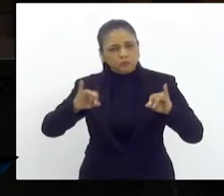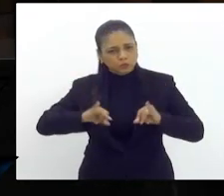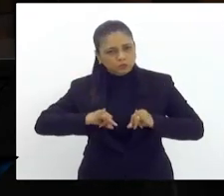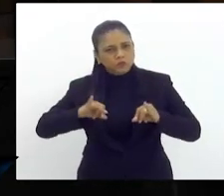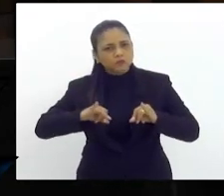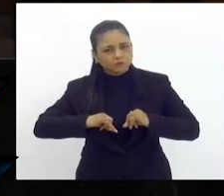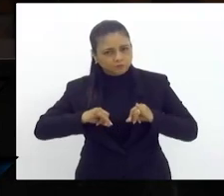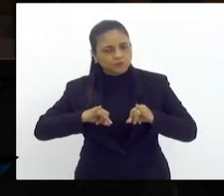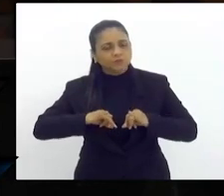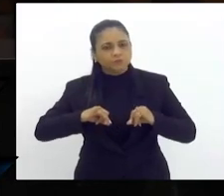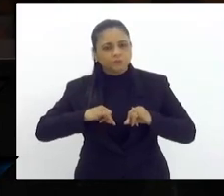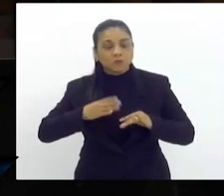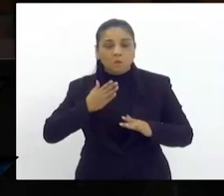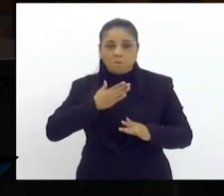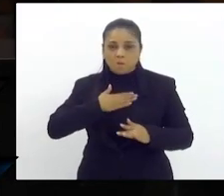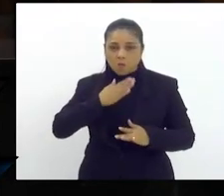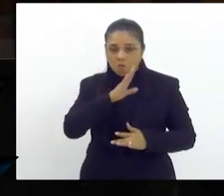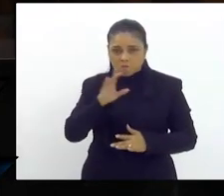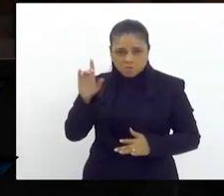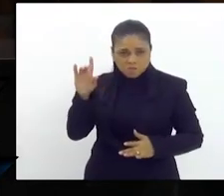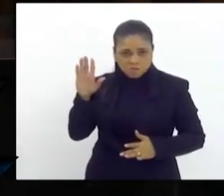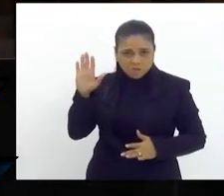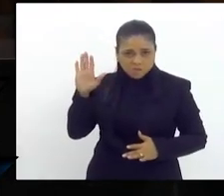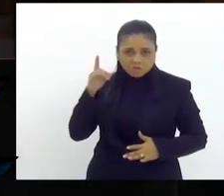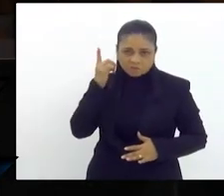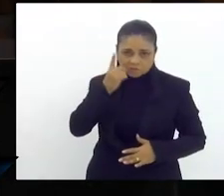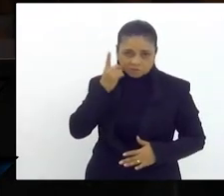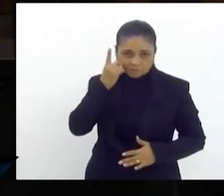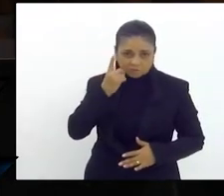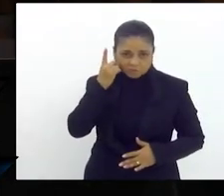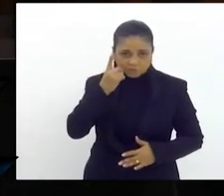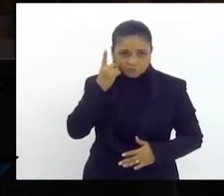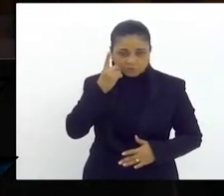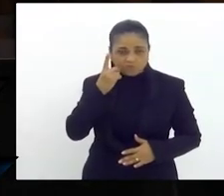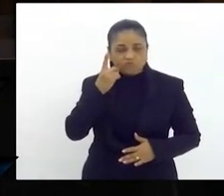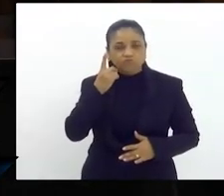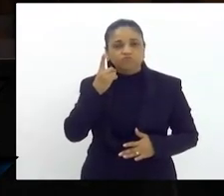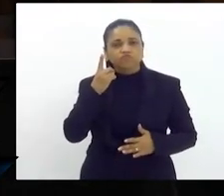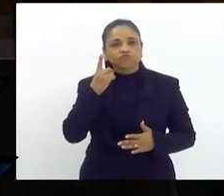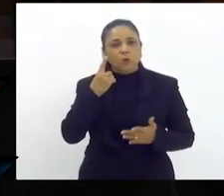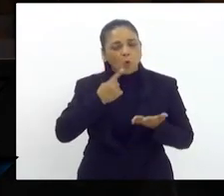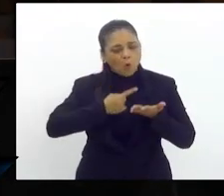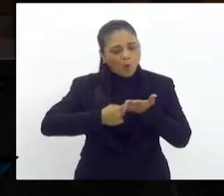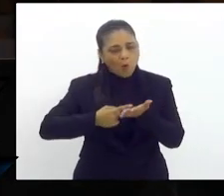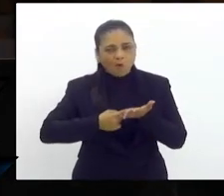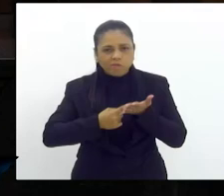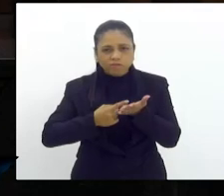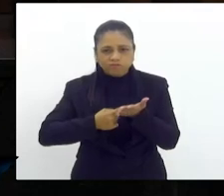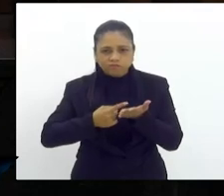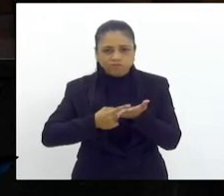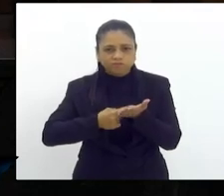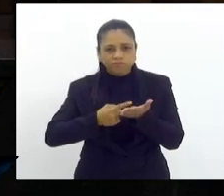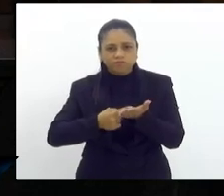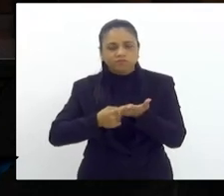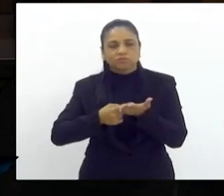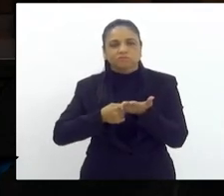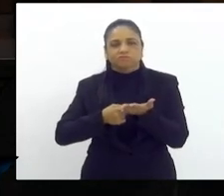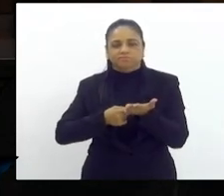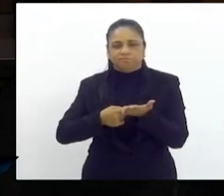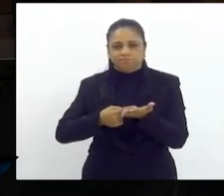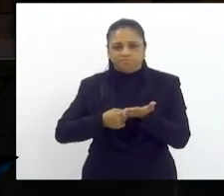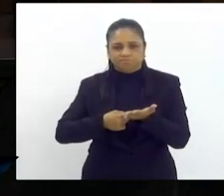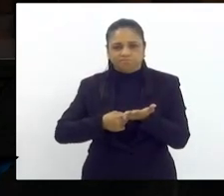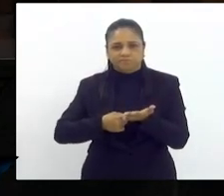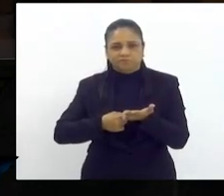nós meu mandato e eu estamos comprometidos de maneira intransigente